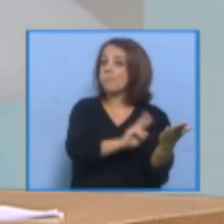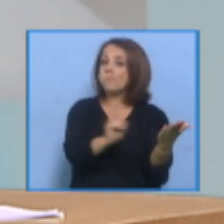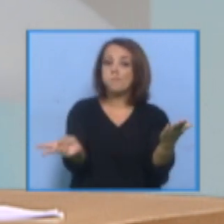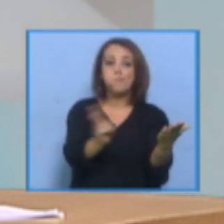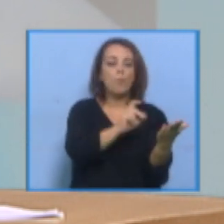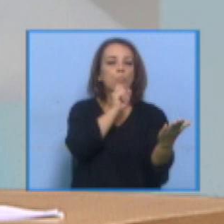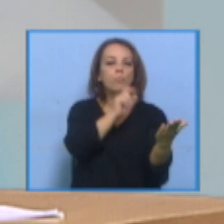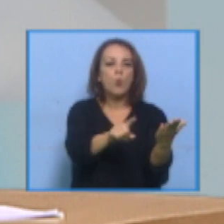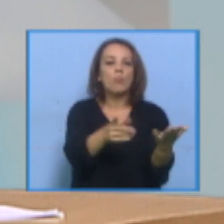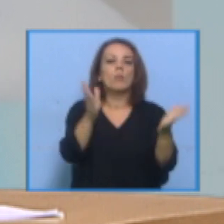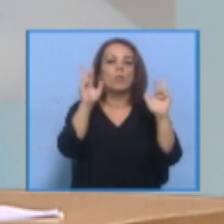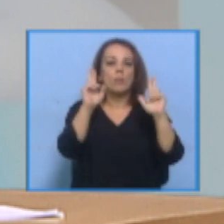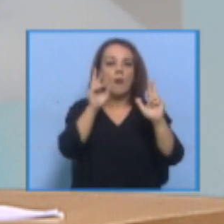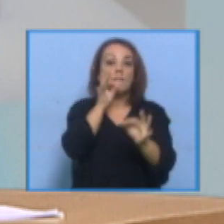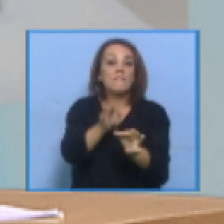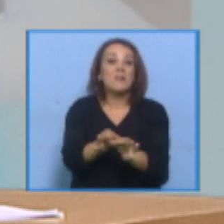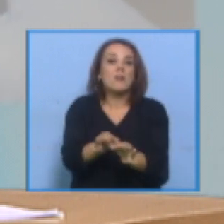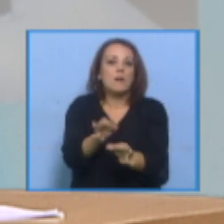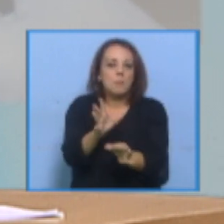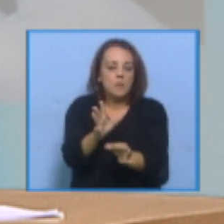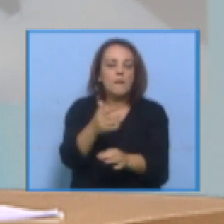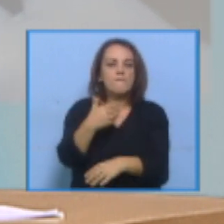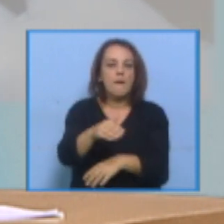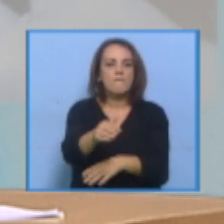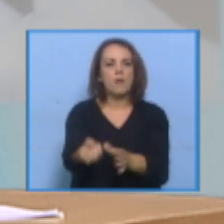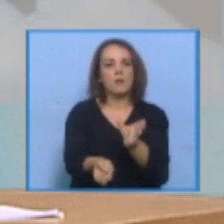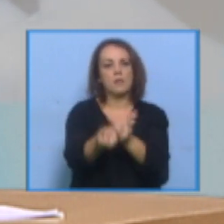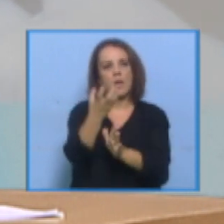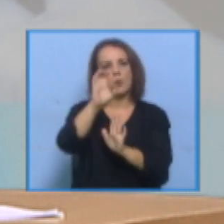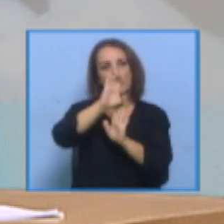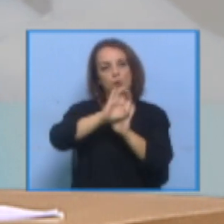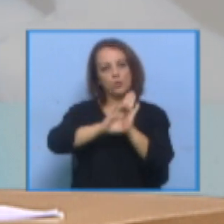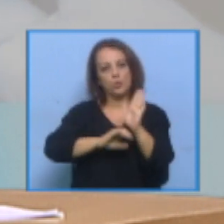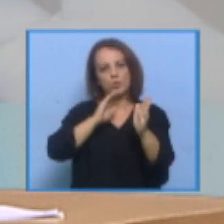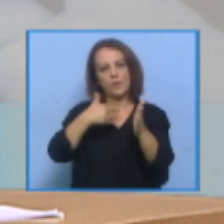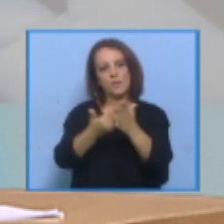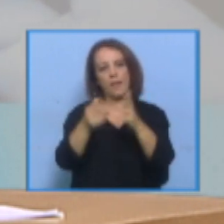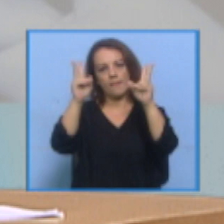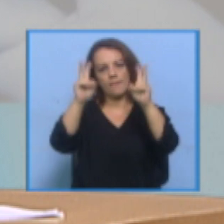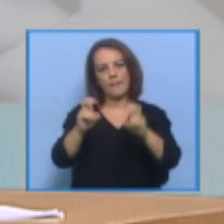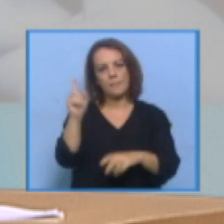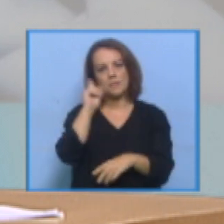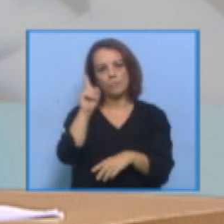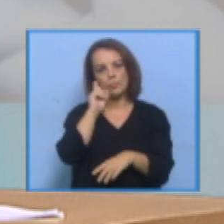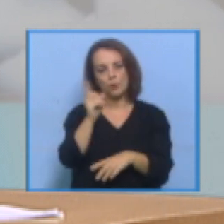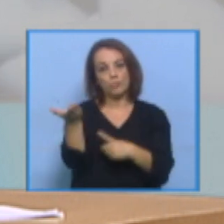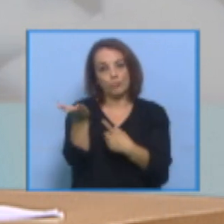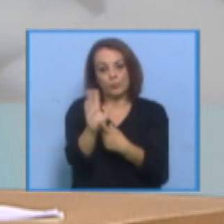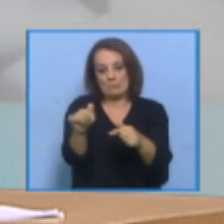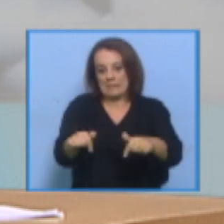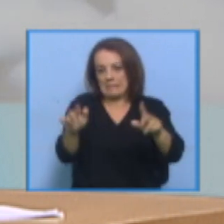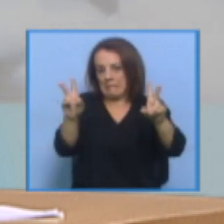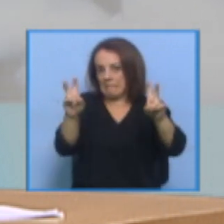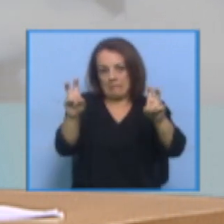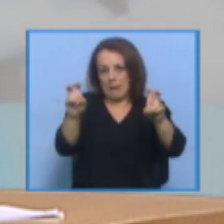criem finalmente, pelo menos, condições para discutir alguns temas importantes, e temas como este. Vamos